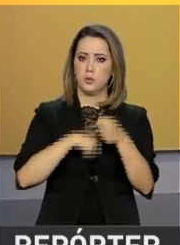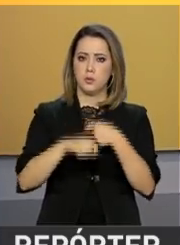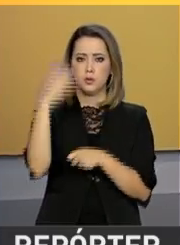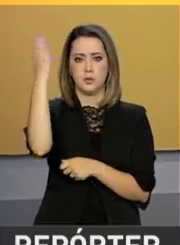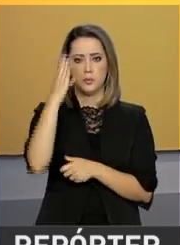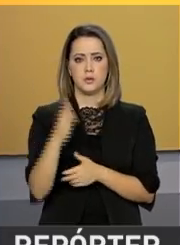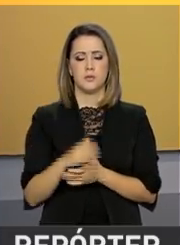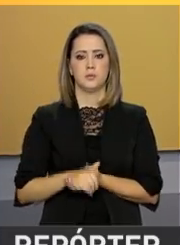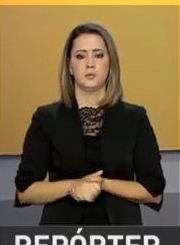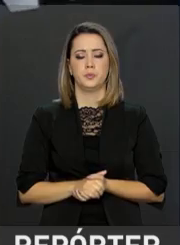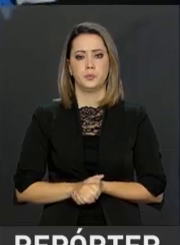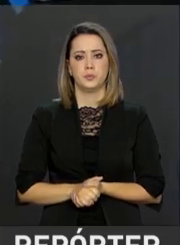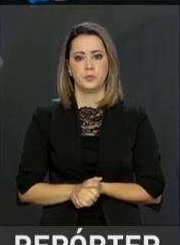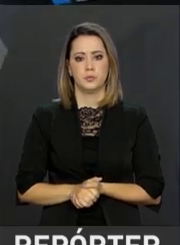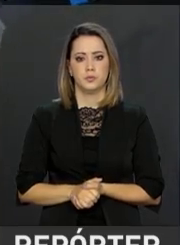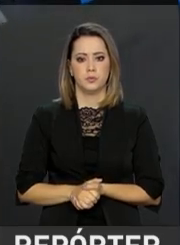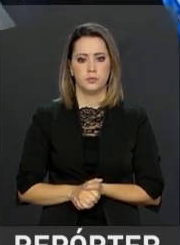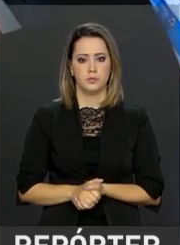contas públicas.